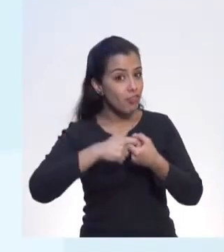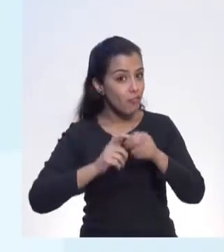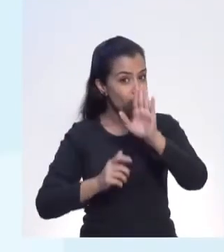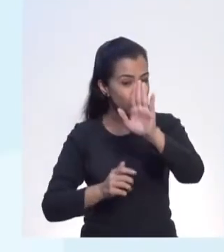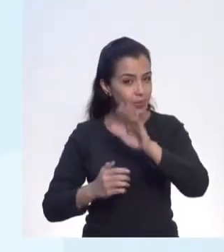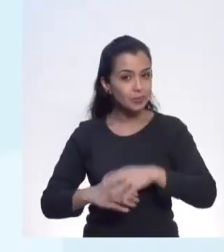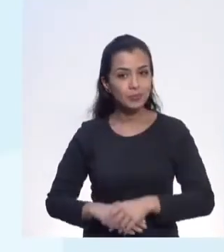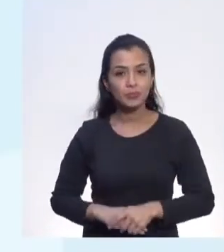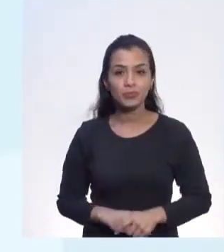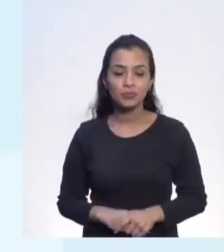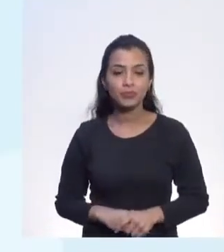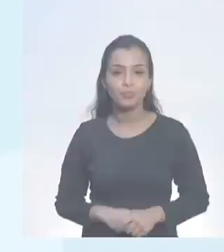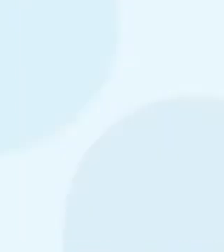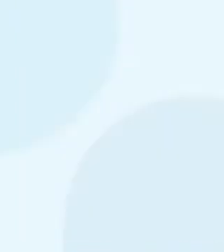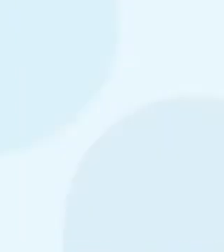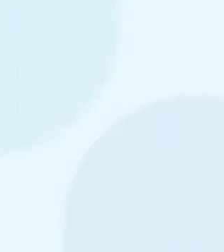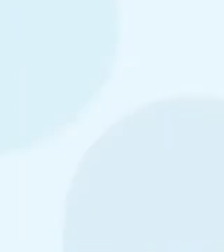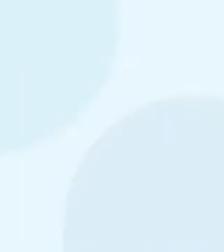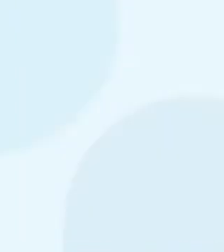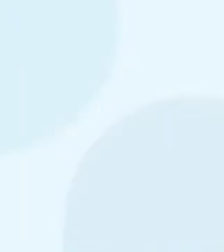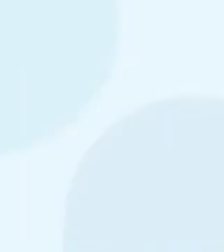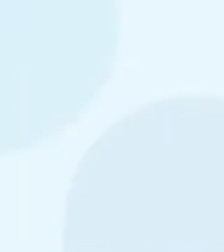retornamos.